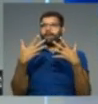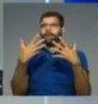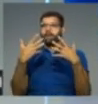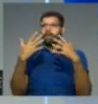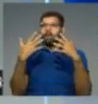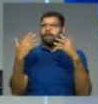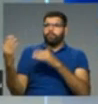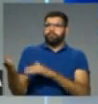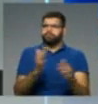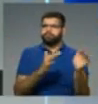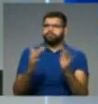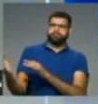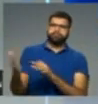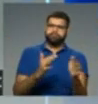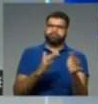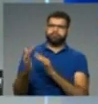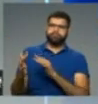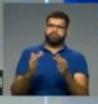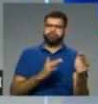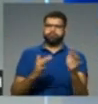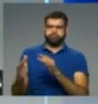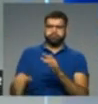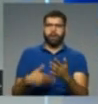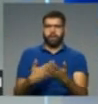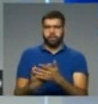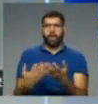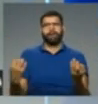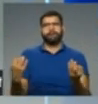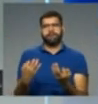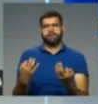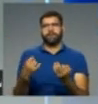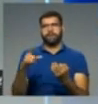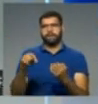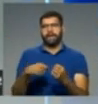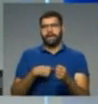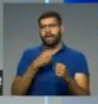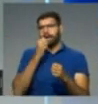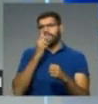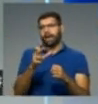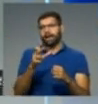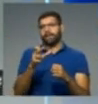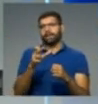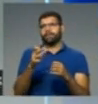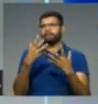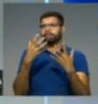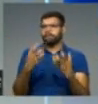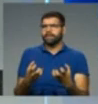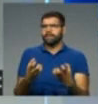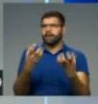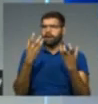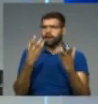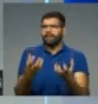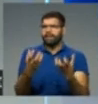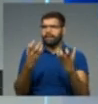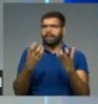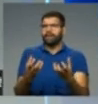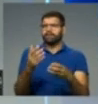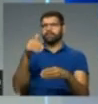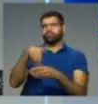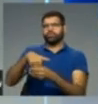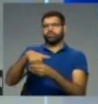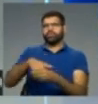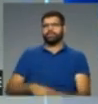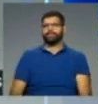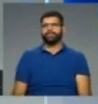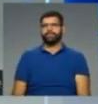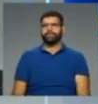território do continente, que é responsável pelo vento forte e transporta uma massa de ar continental seca e quente sobre as regiões do interior.